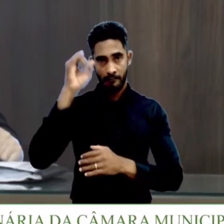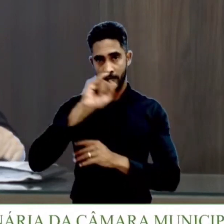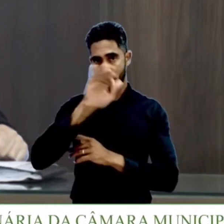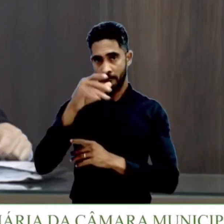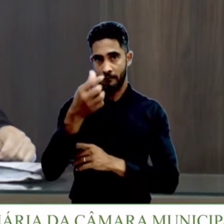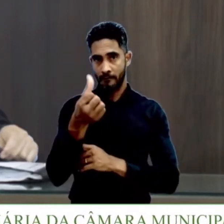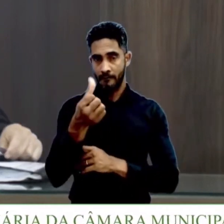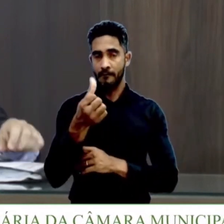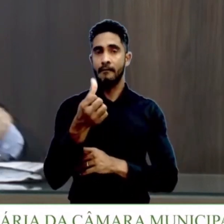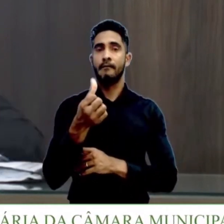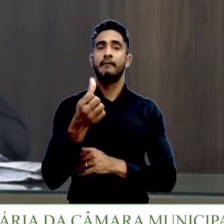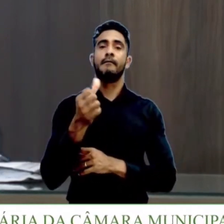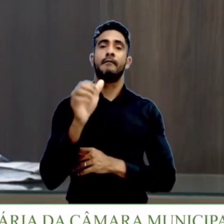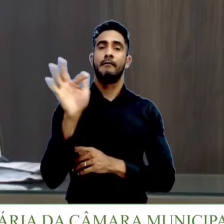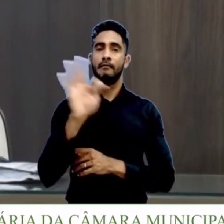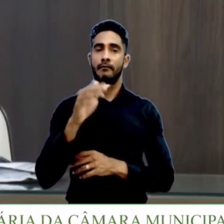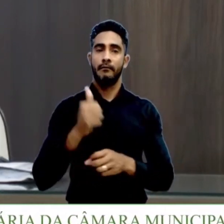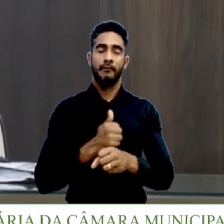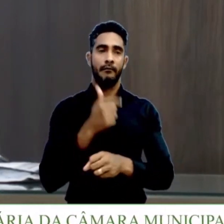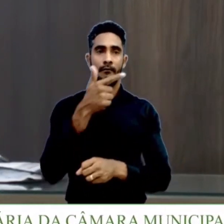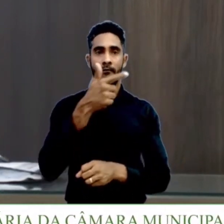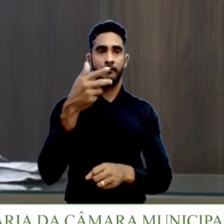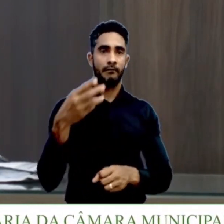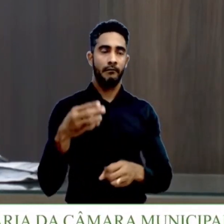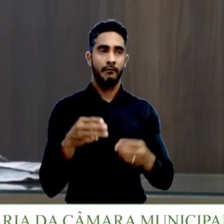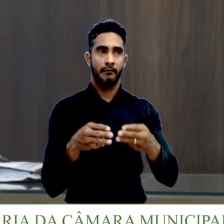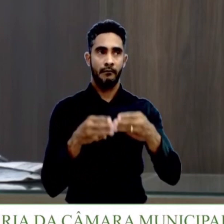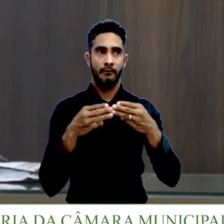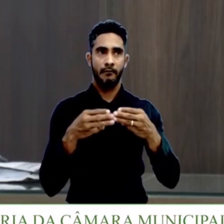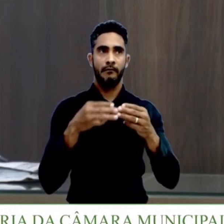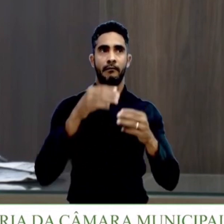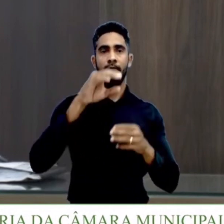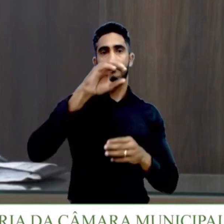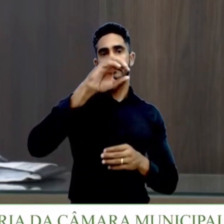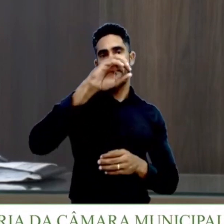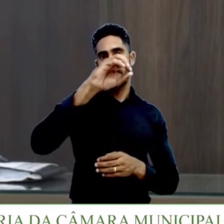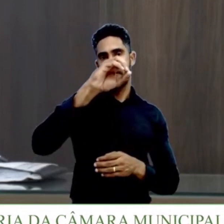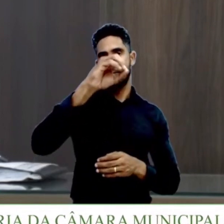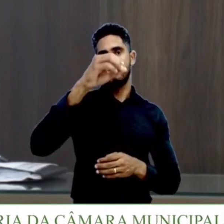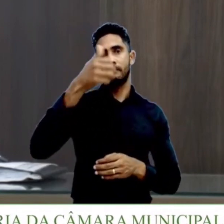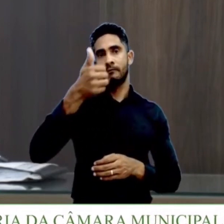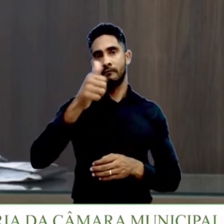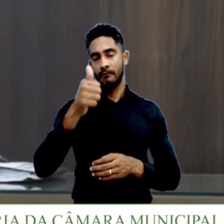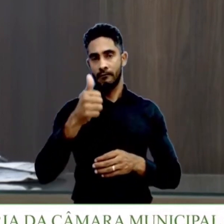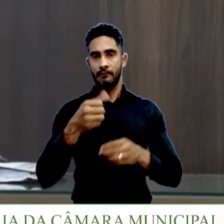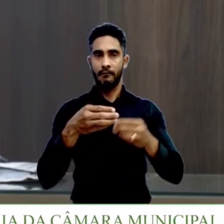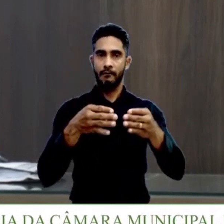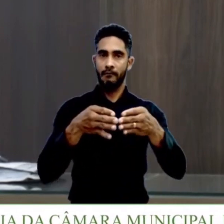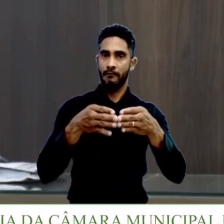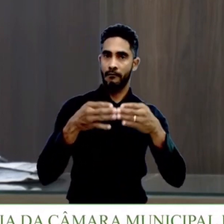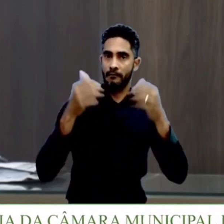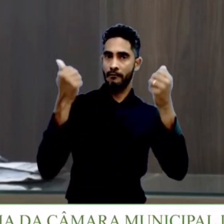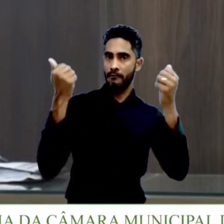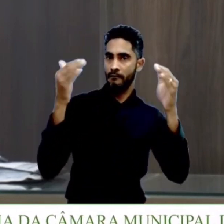6 de fevereiro de 2023. Requerimento 011 de 2023. Moção de